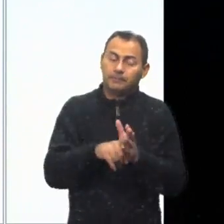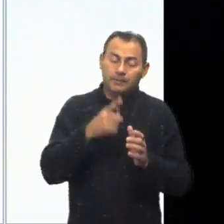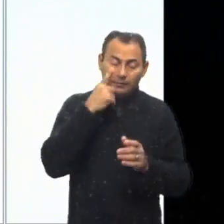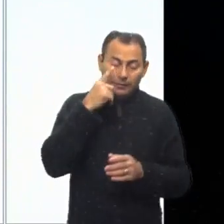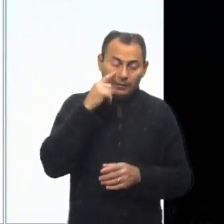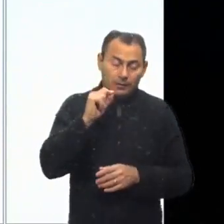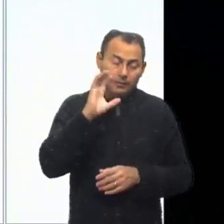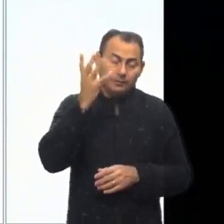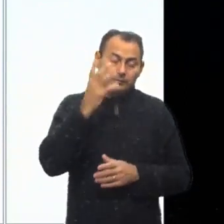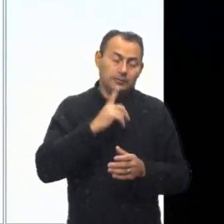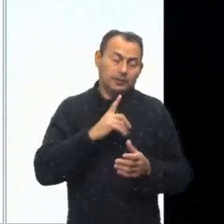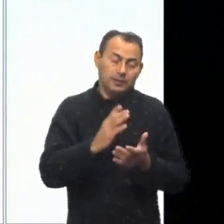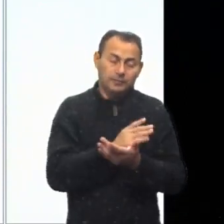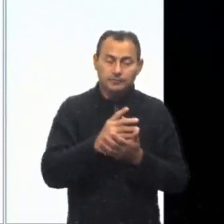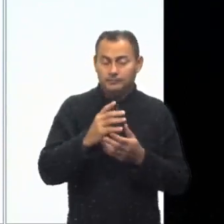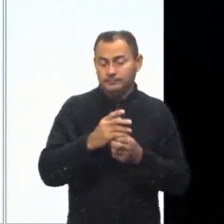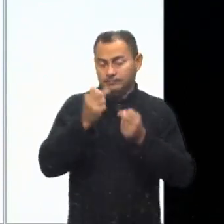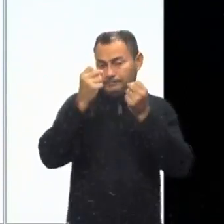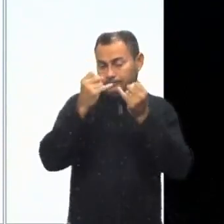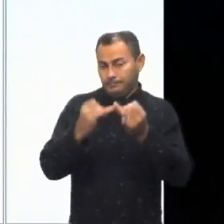que aconteceu. Aqui eu vou até abortar.